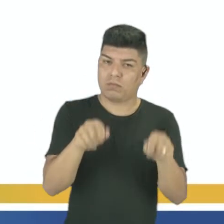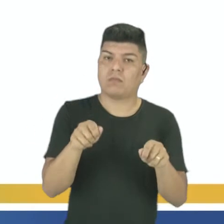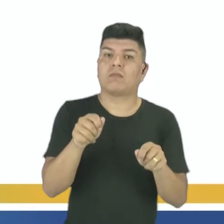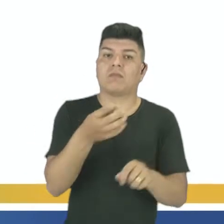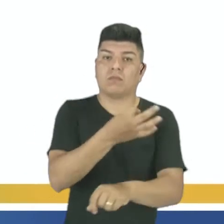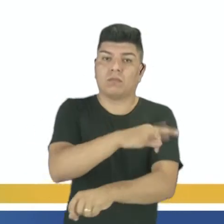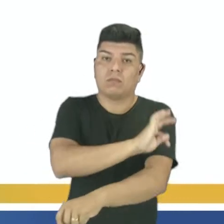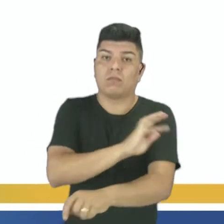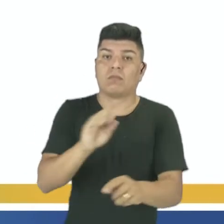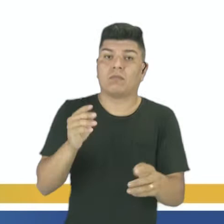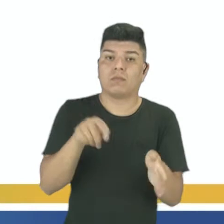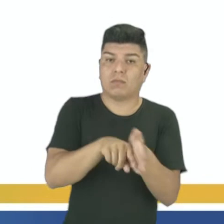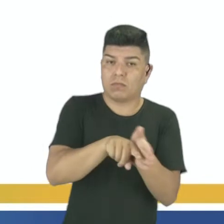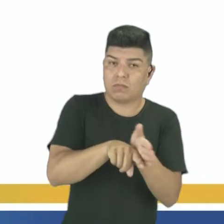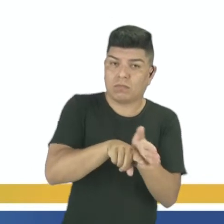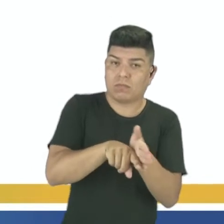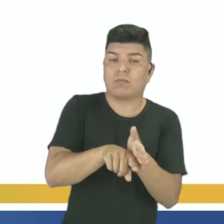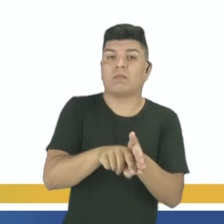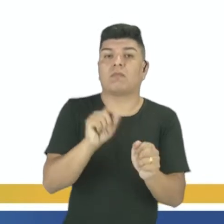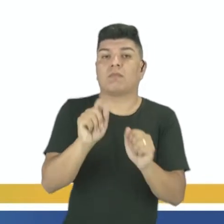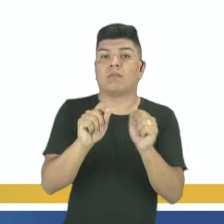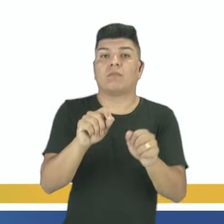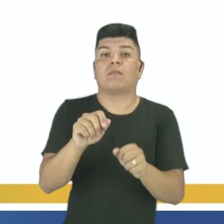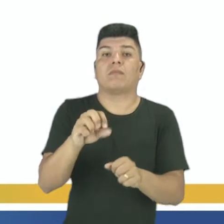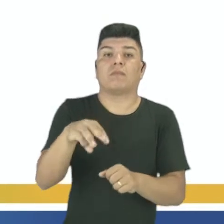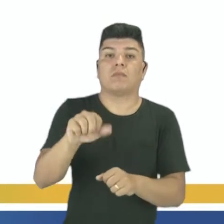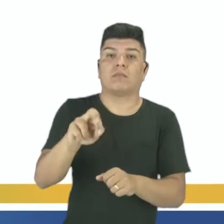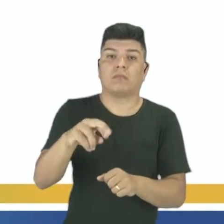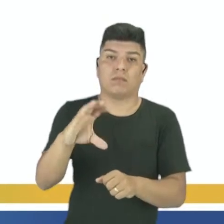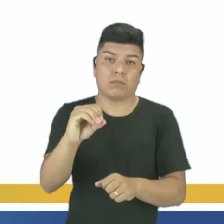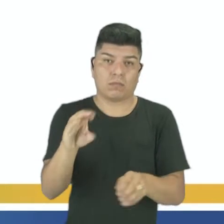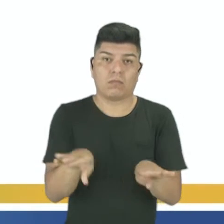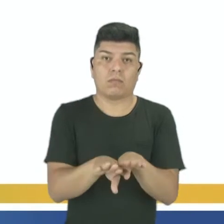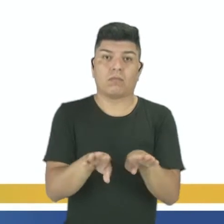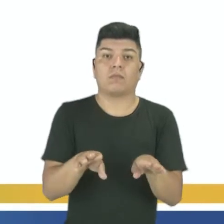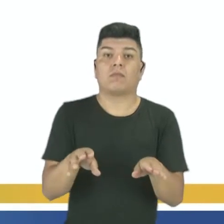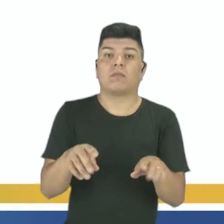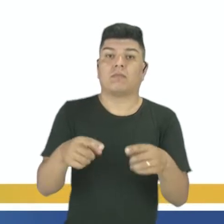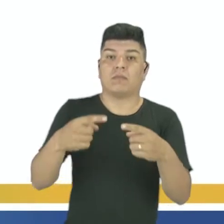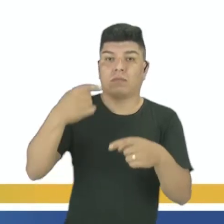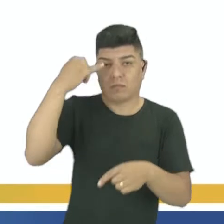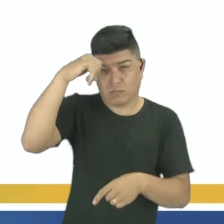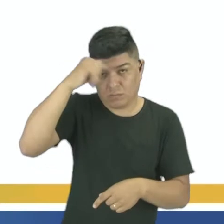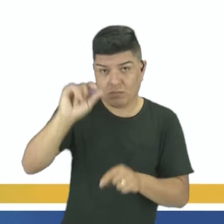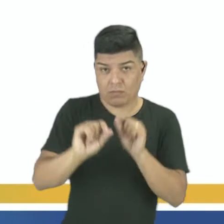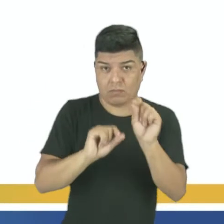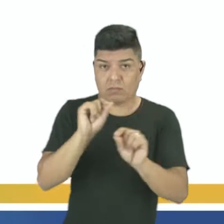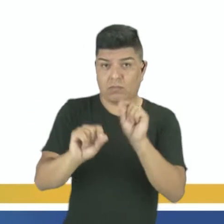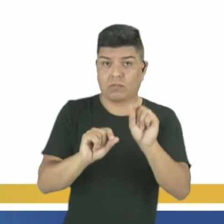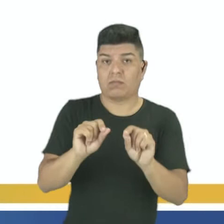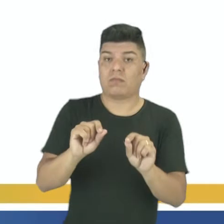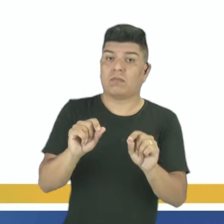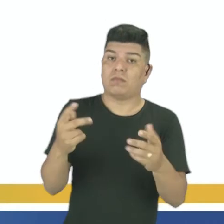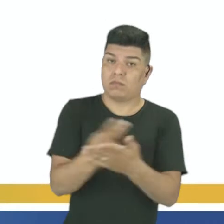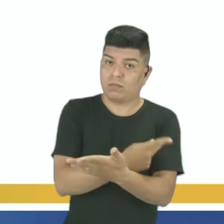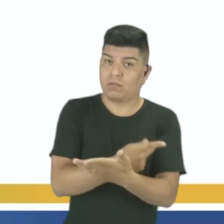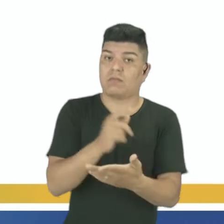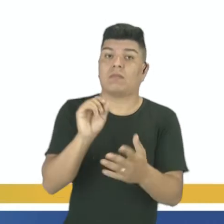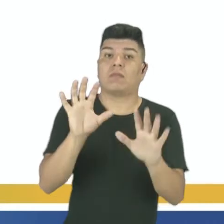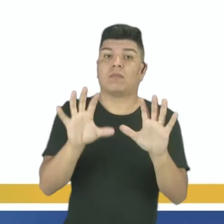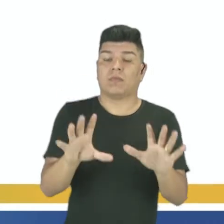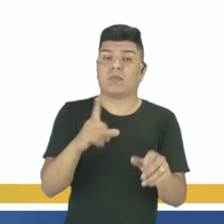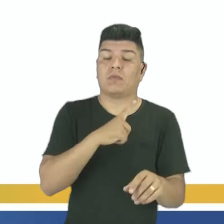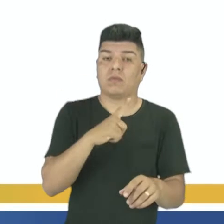Segundo o coordenador de pesquisa, Marco Aurélio Rudiger, para evitar que isso ocorra, é importante que os provedores de rede